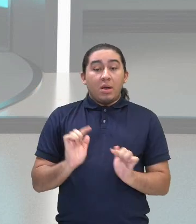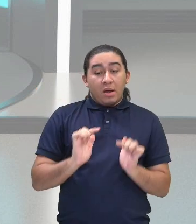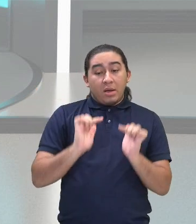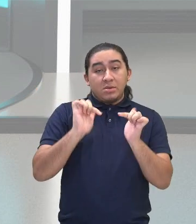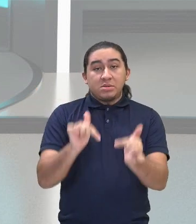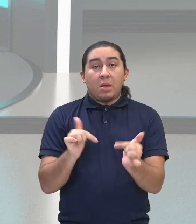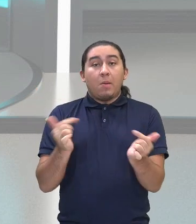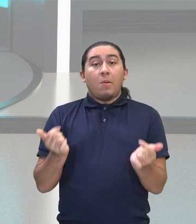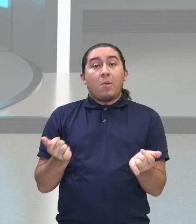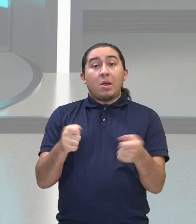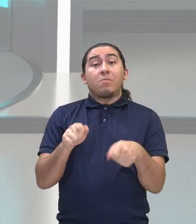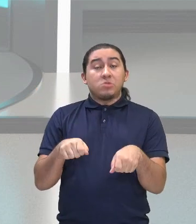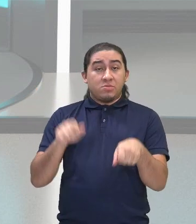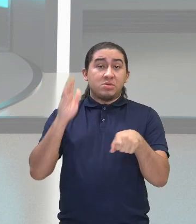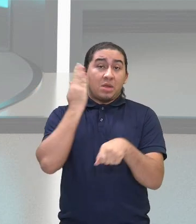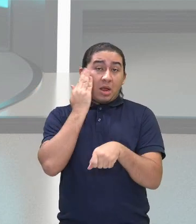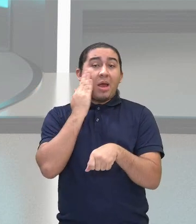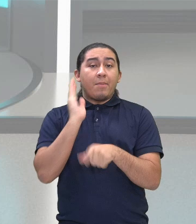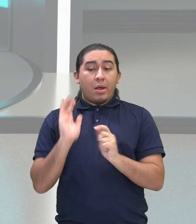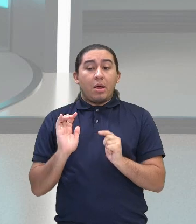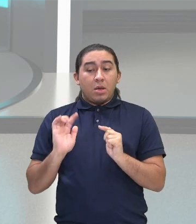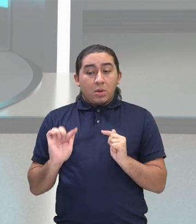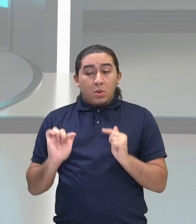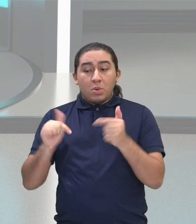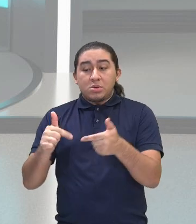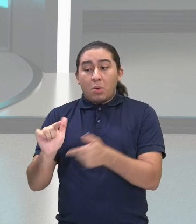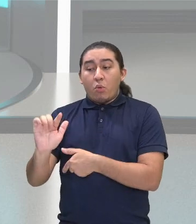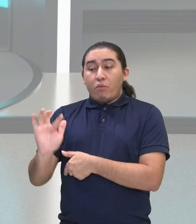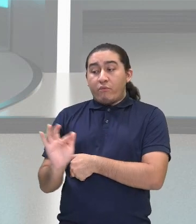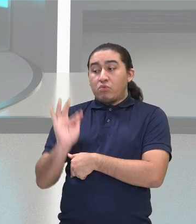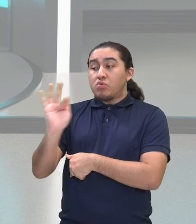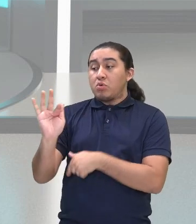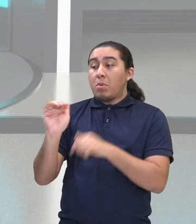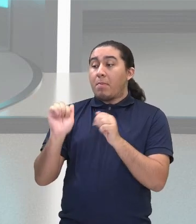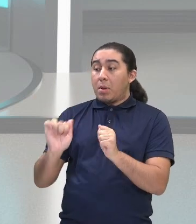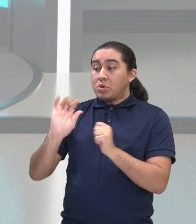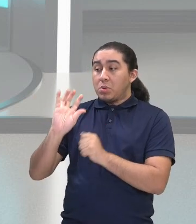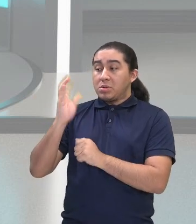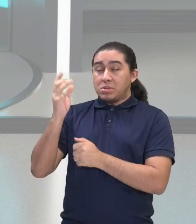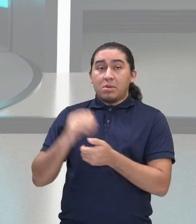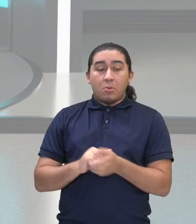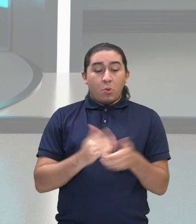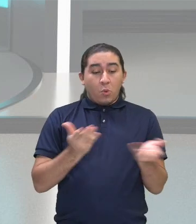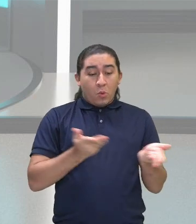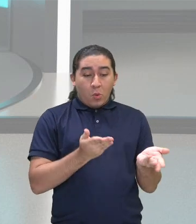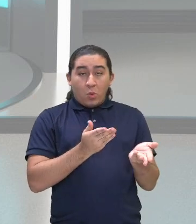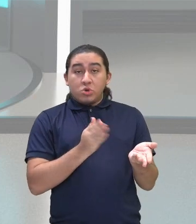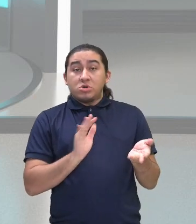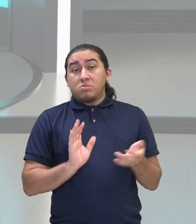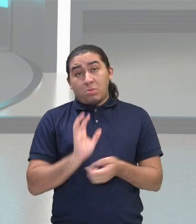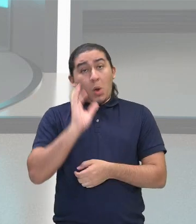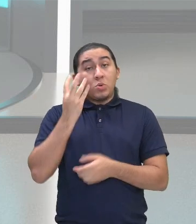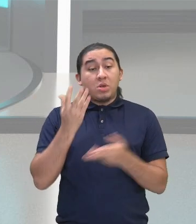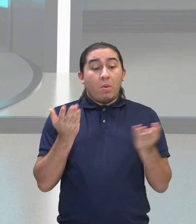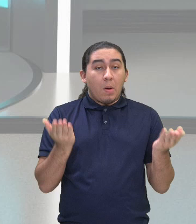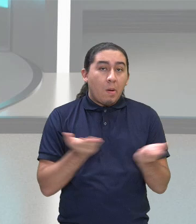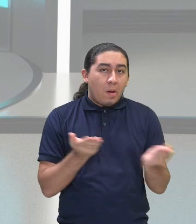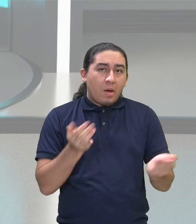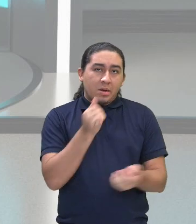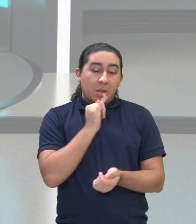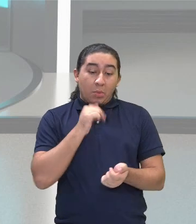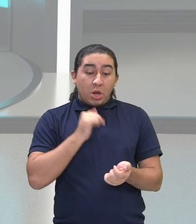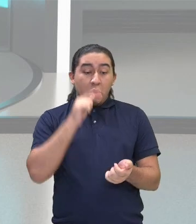são previsíveis. Do presente é algo que acontece. Então, do presente Eu leio,